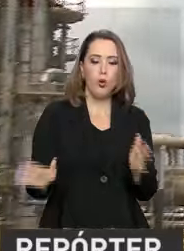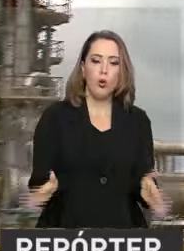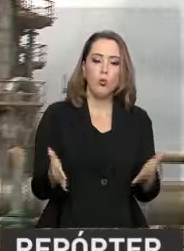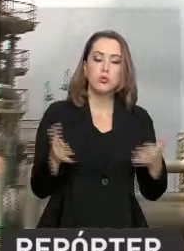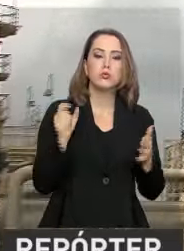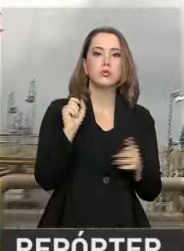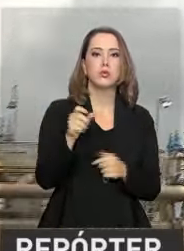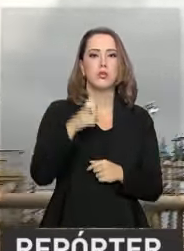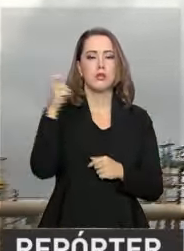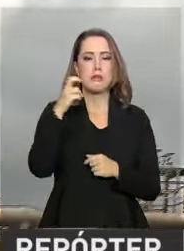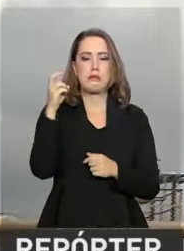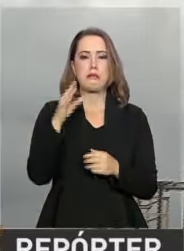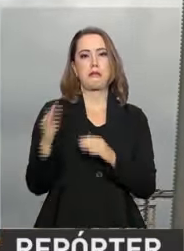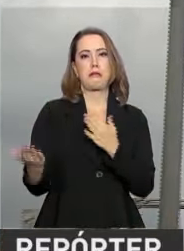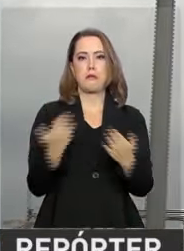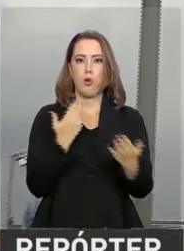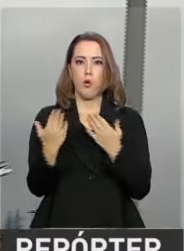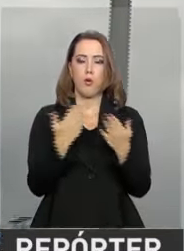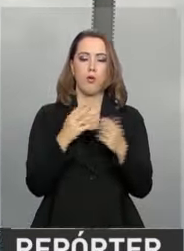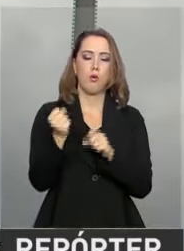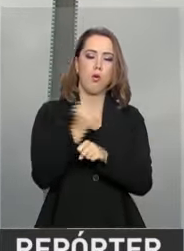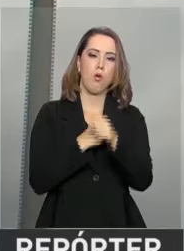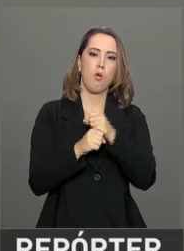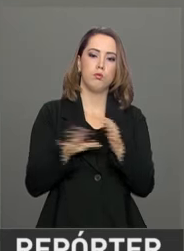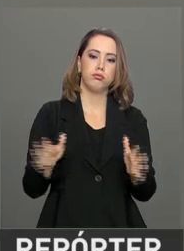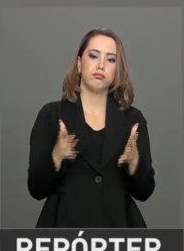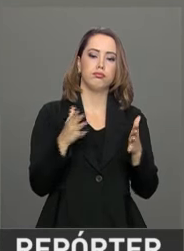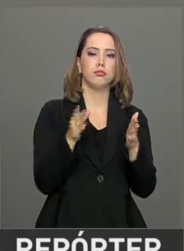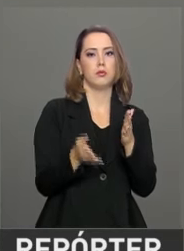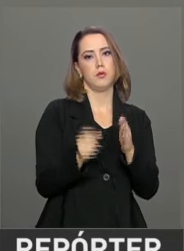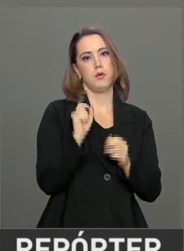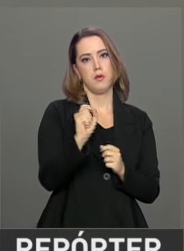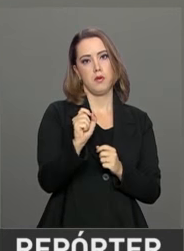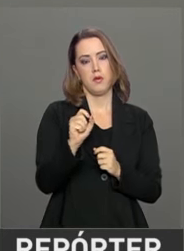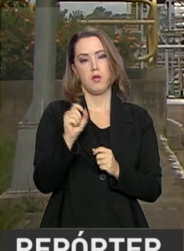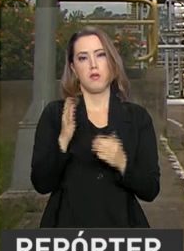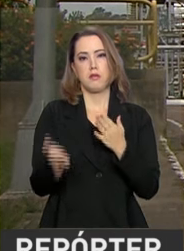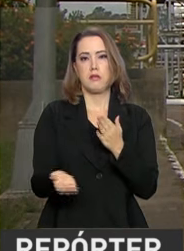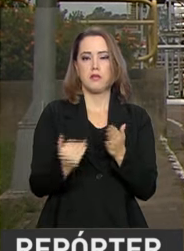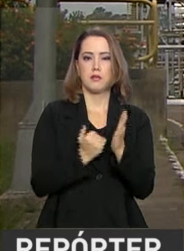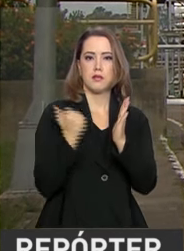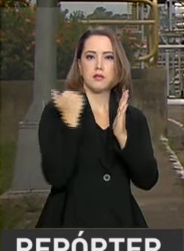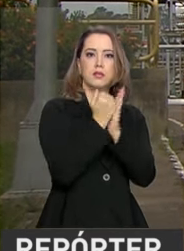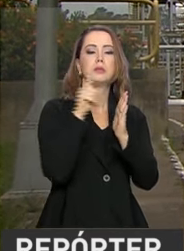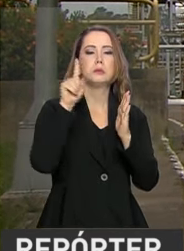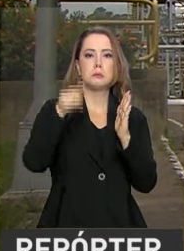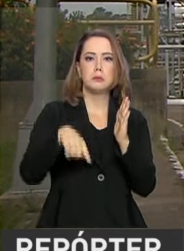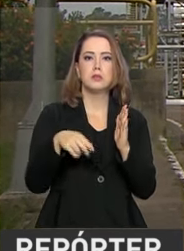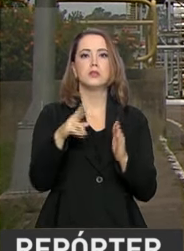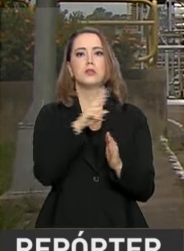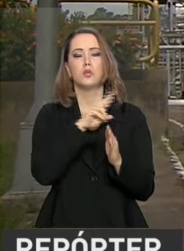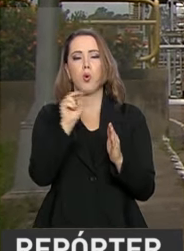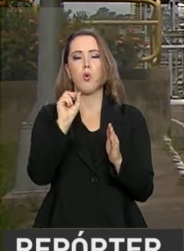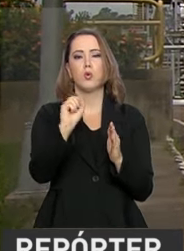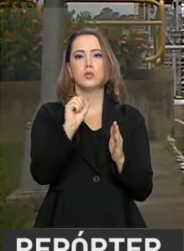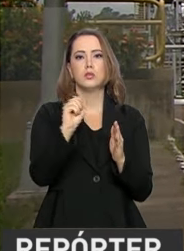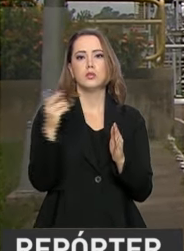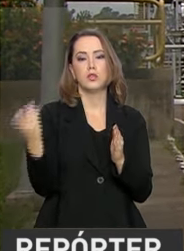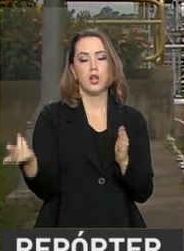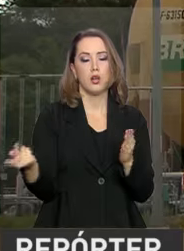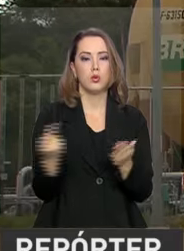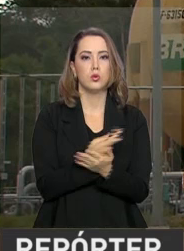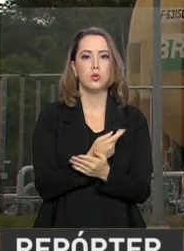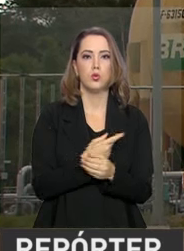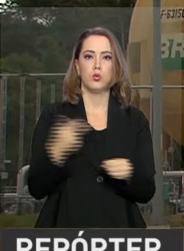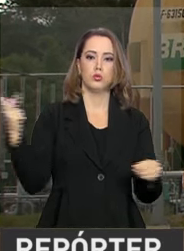é a quinta maior média mensal de produção registrada esse crescimento deve se principalmente ao recorde na produção